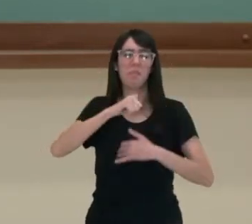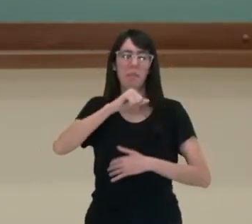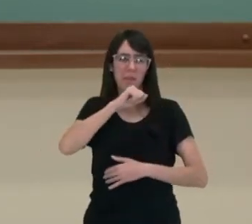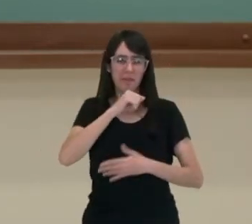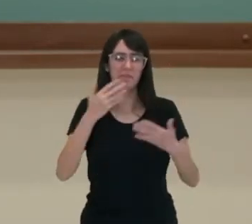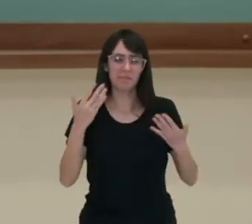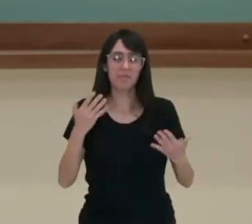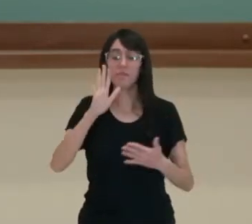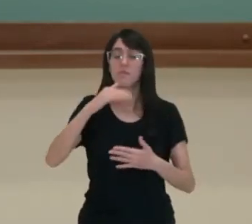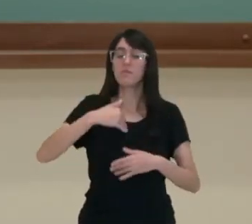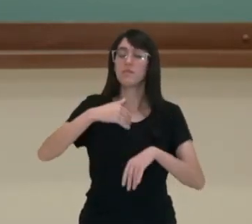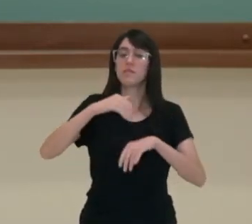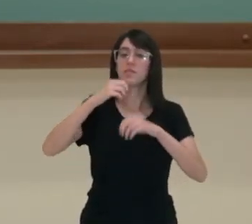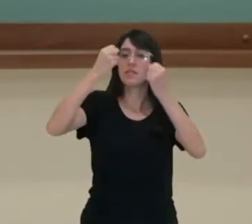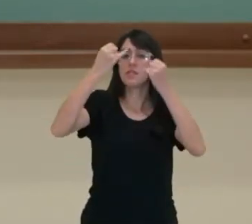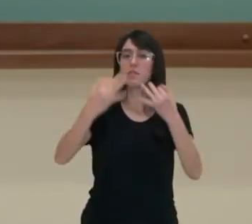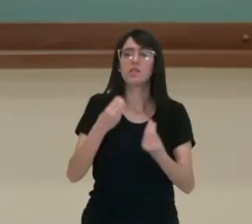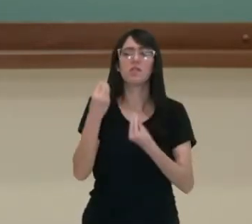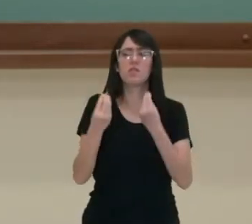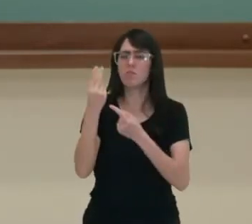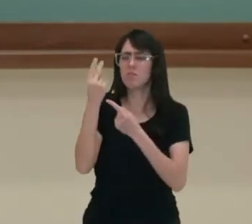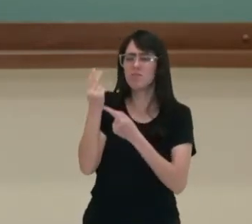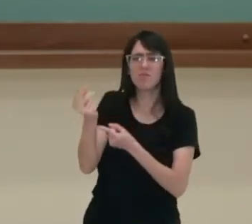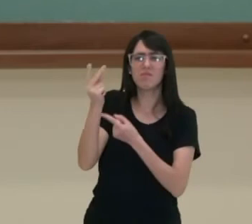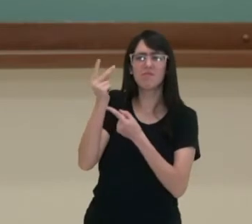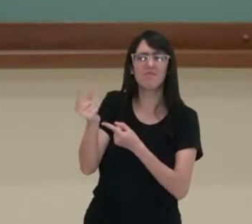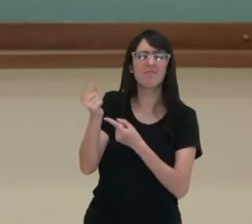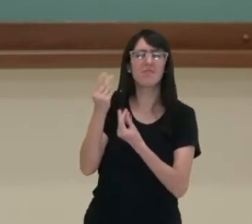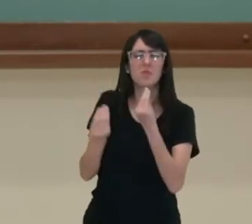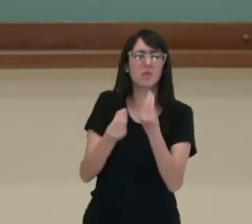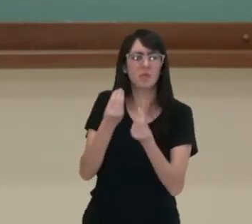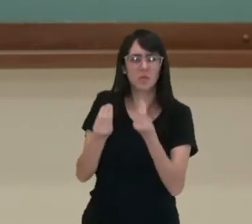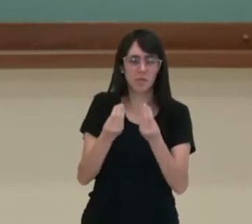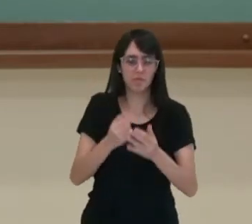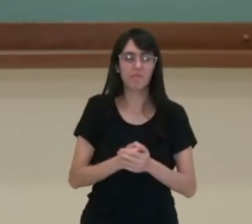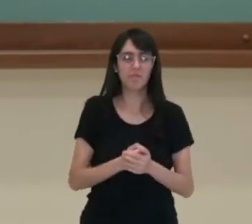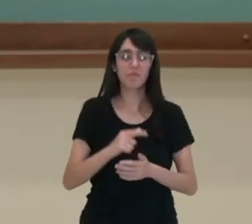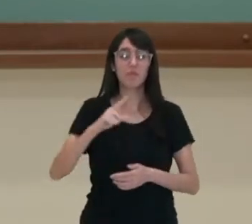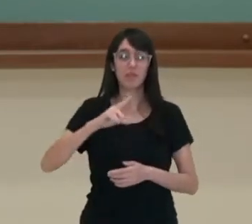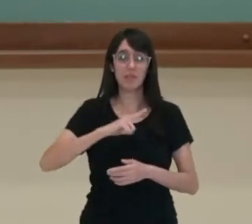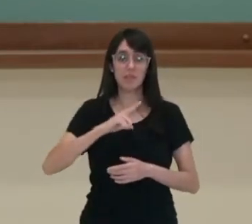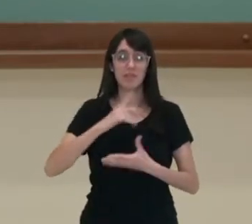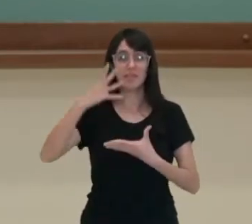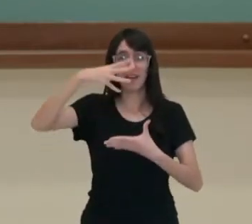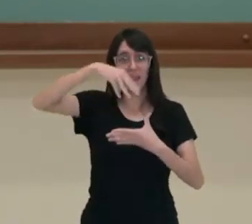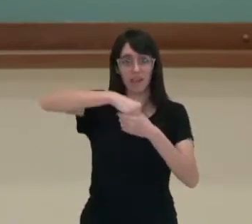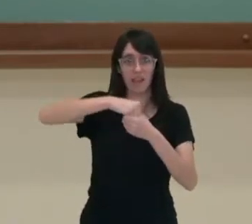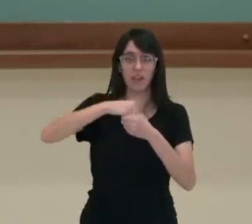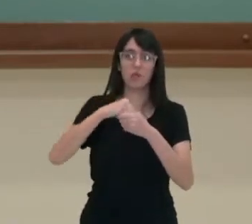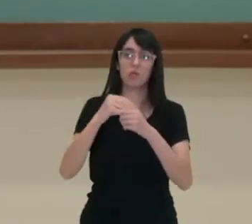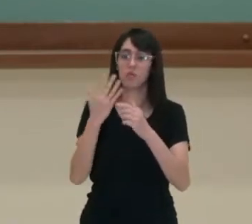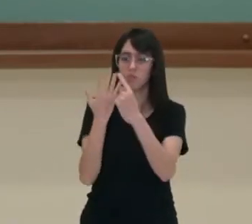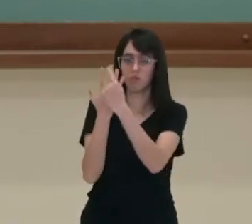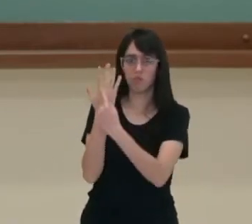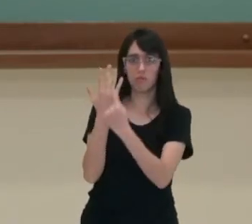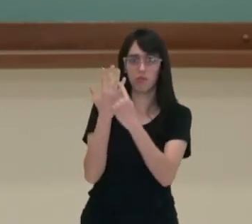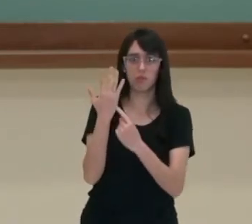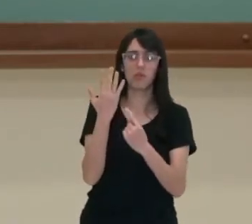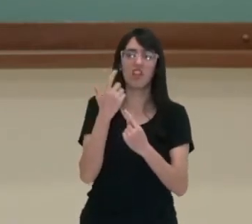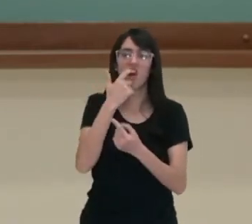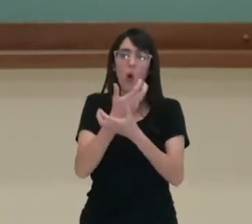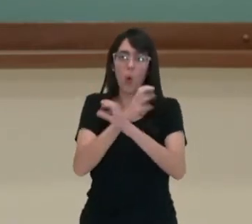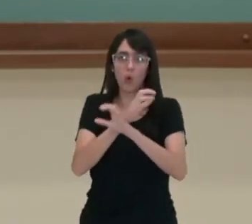de onde vem esse estalar dos dedos. Entre um osso e outro, nós temos uma articulação, que é uma